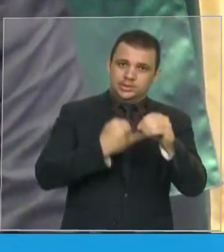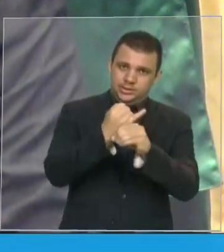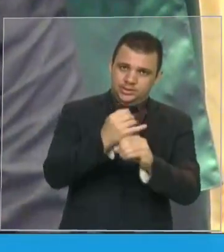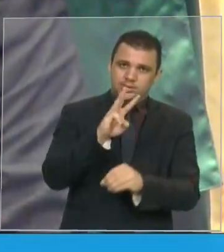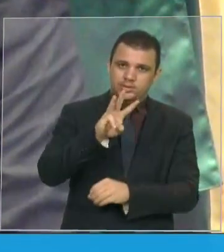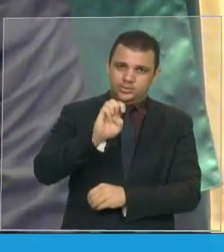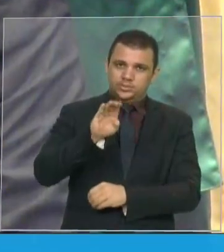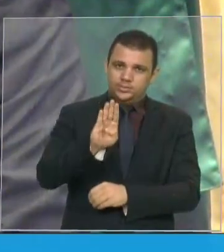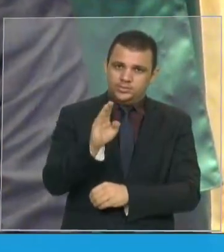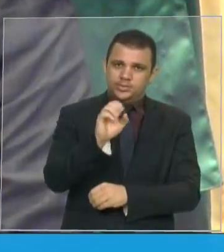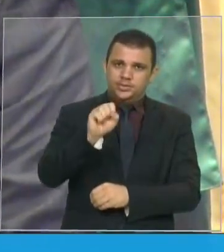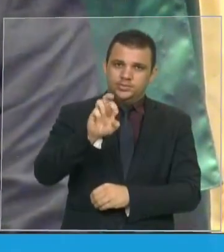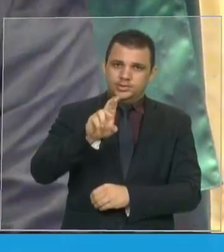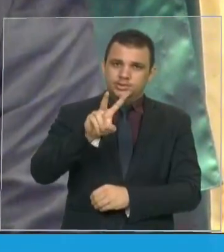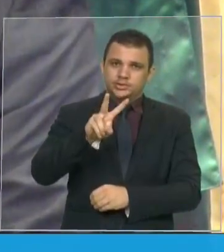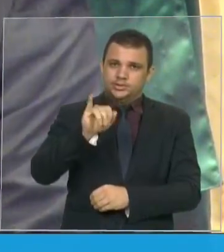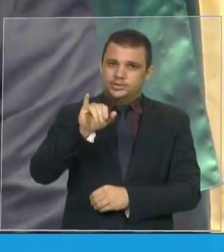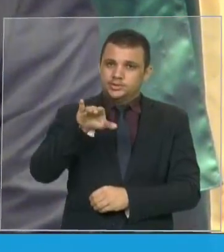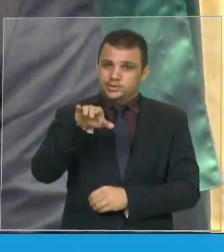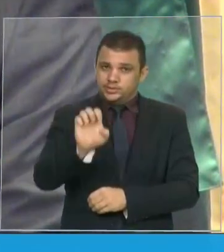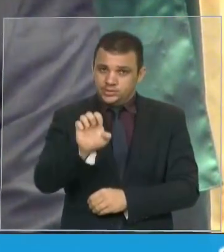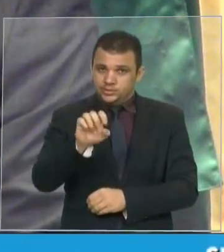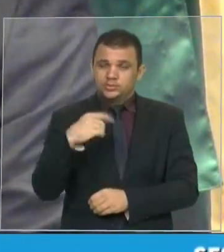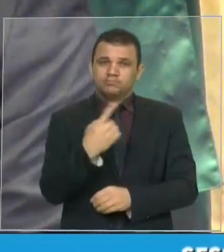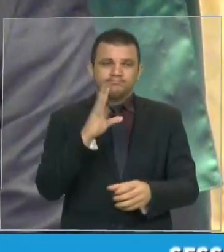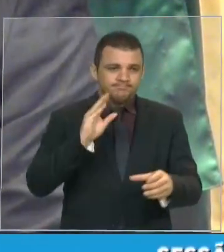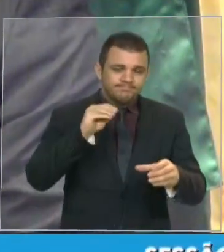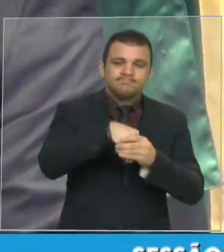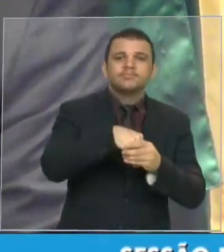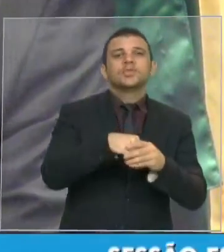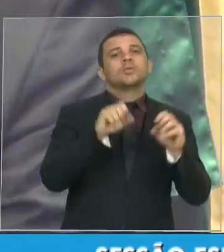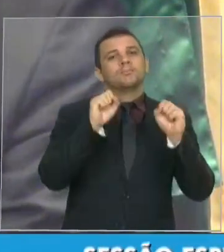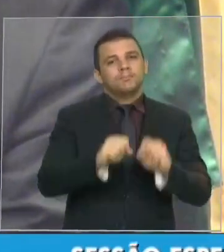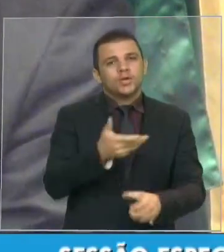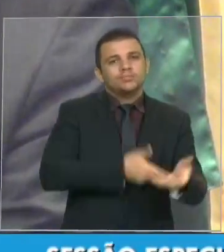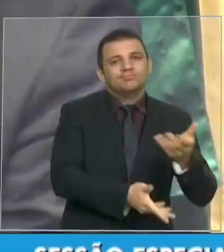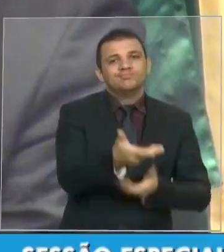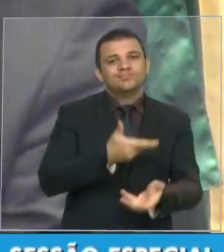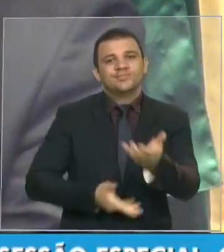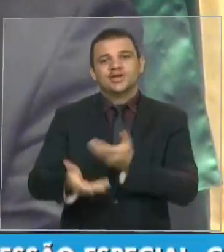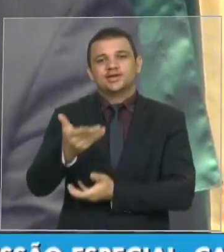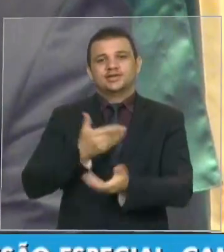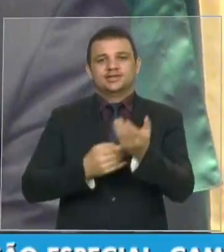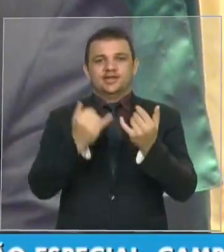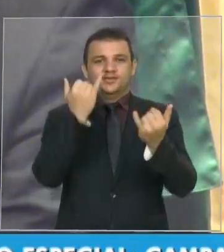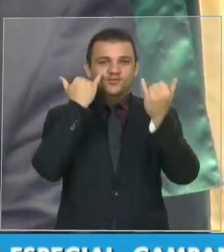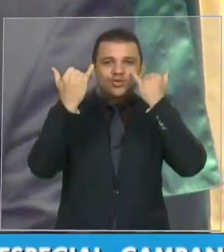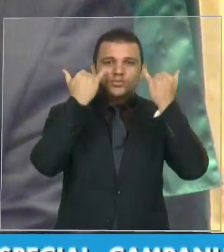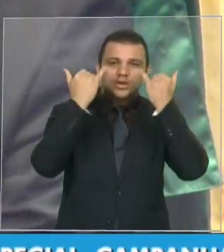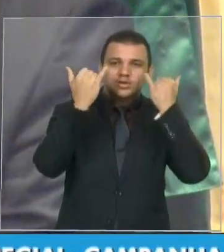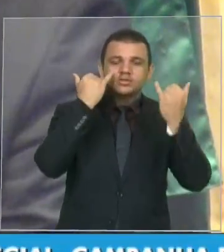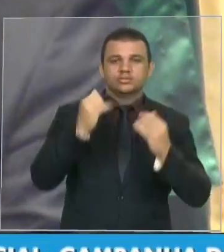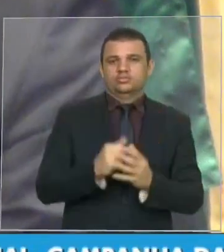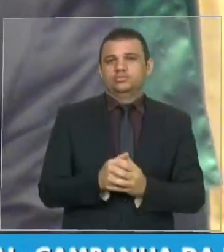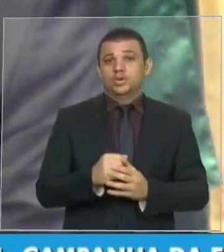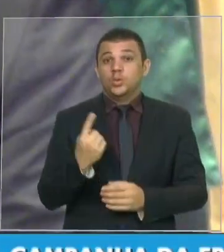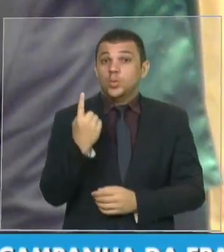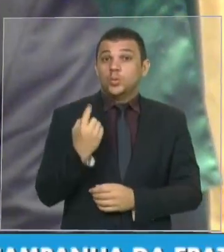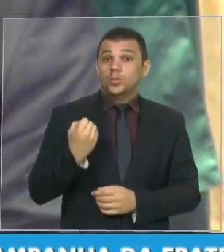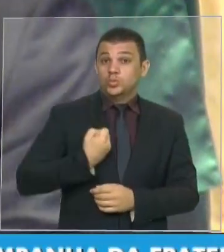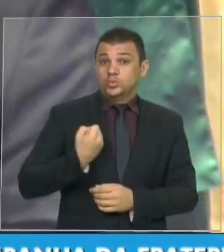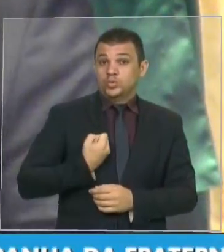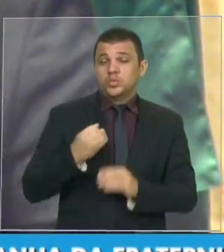número só, um registro só, seja do RG, seja do CPF, você pode acessar uma identificação de uma